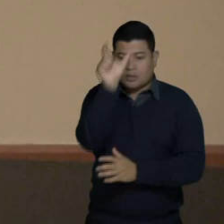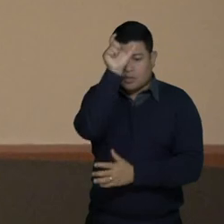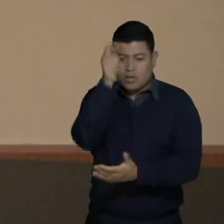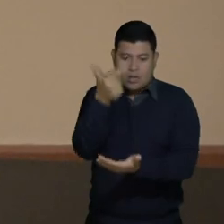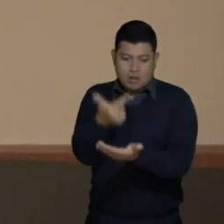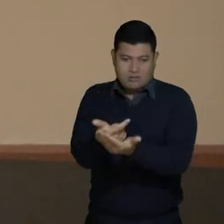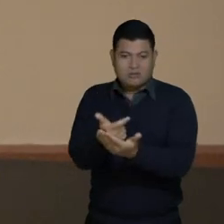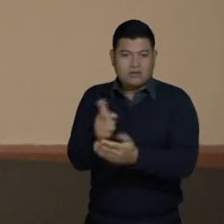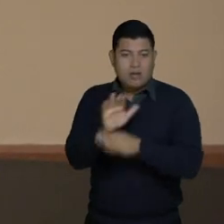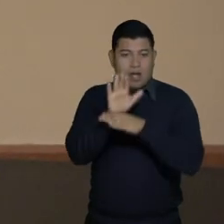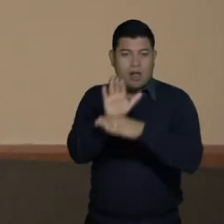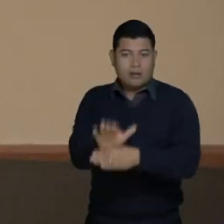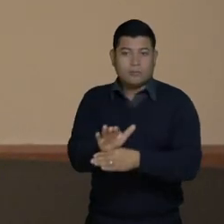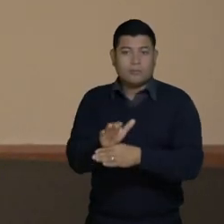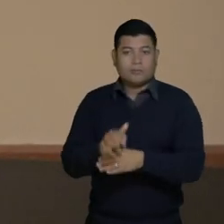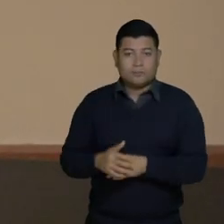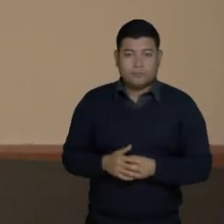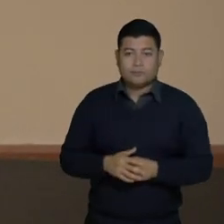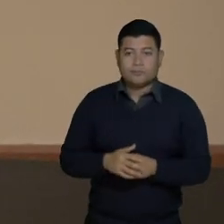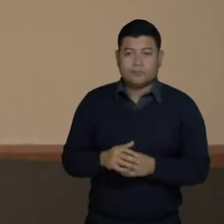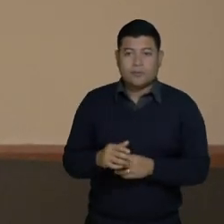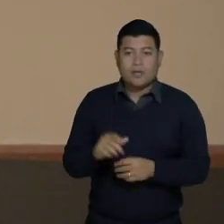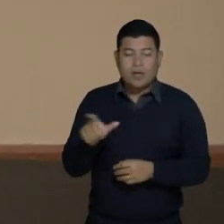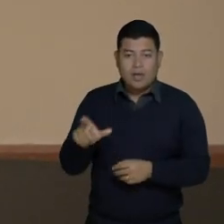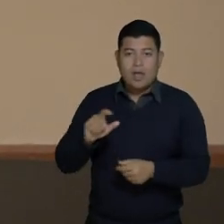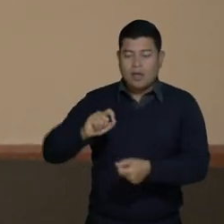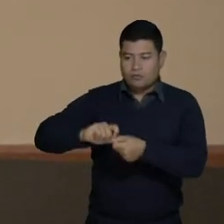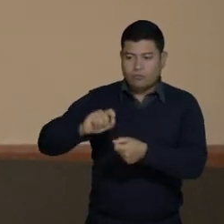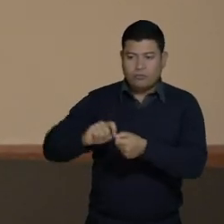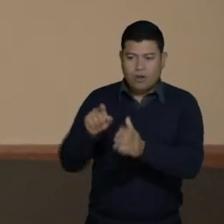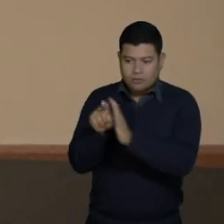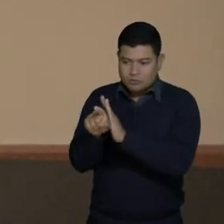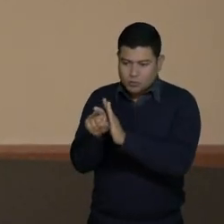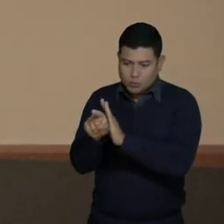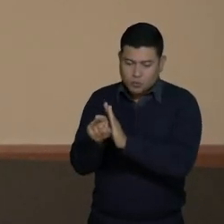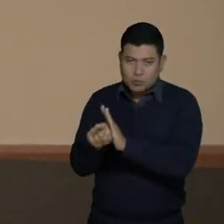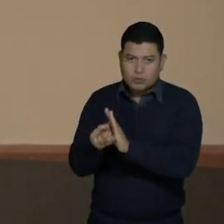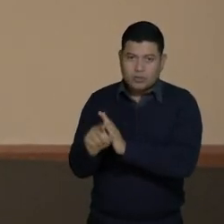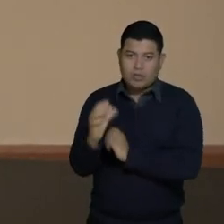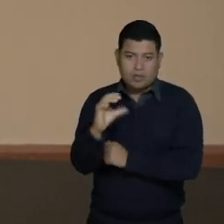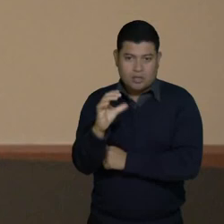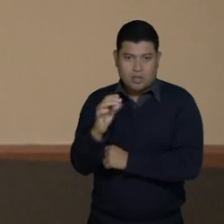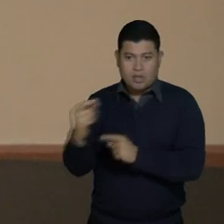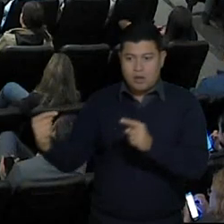ele faz pesquisa científica também no método